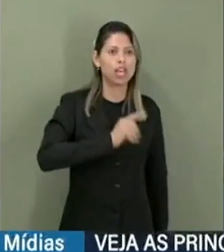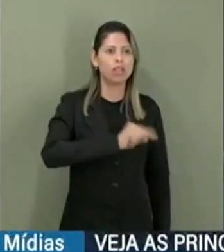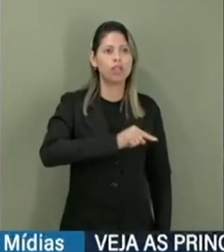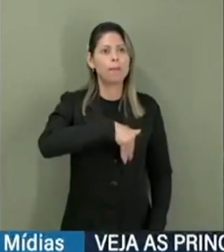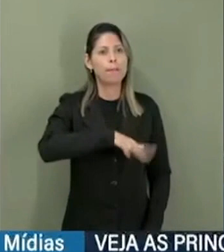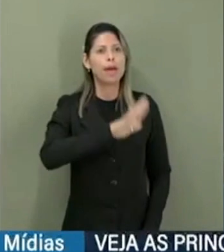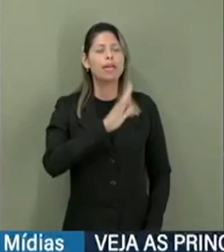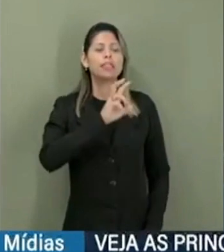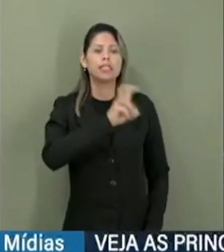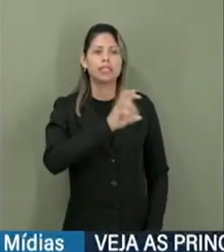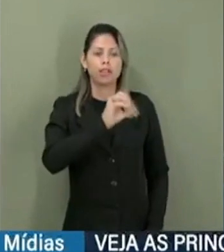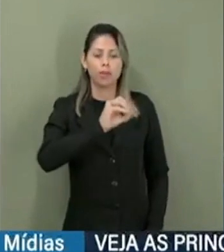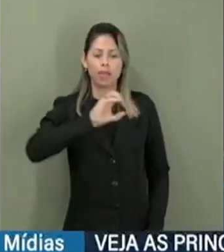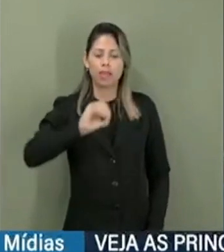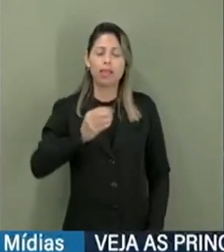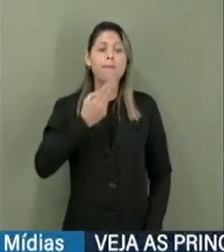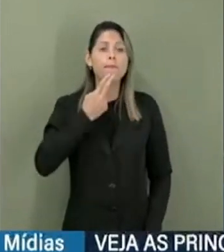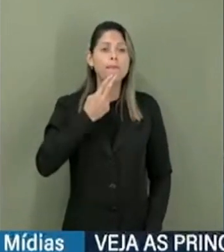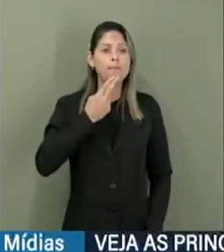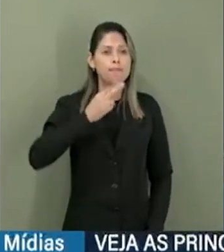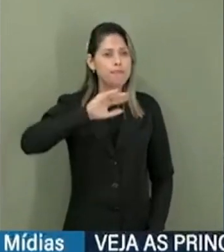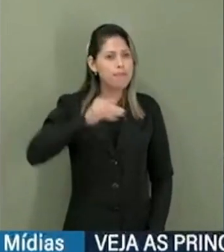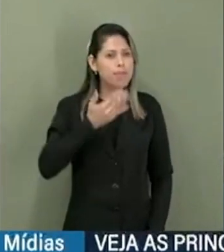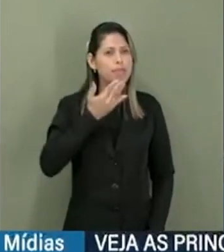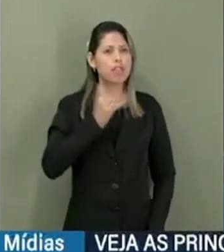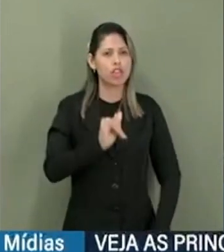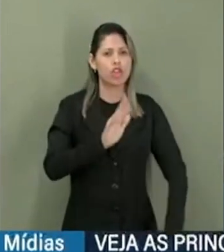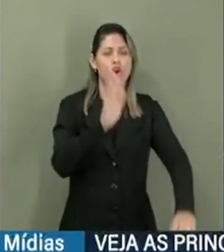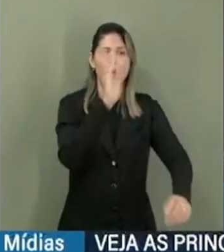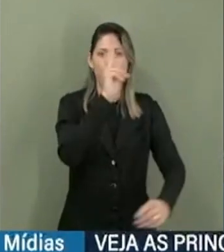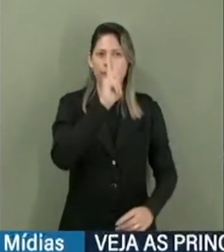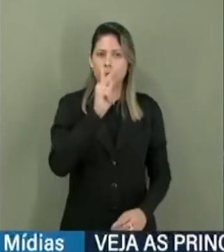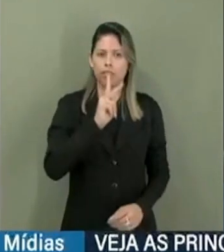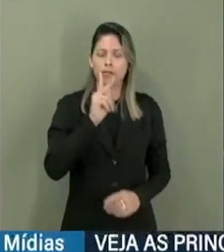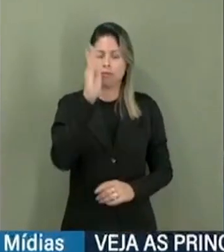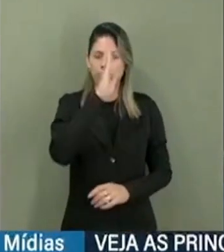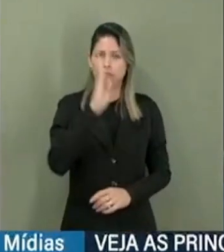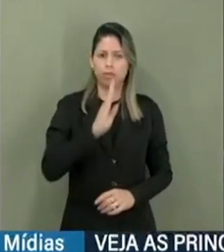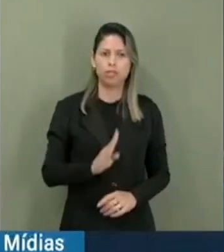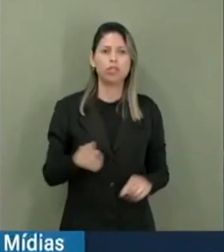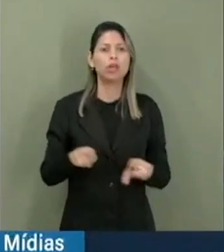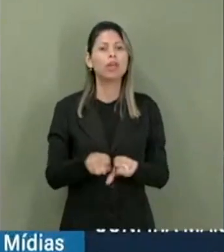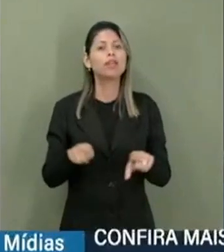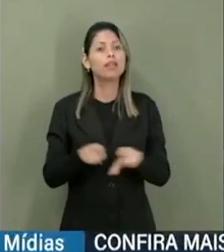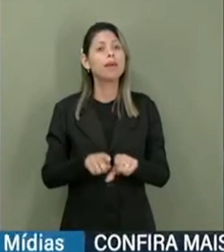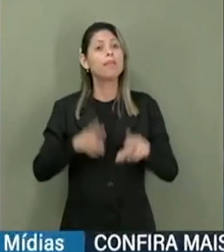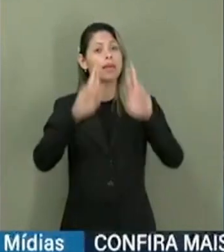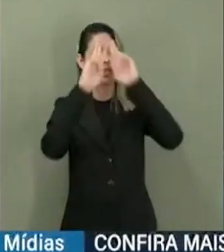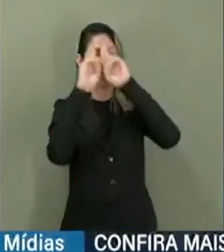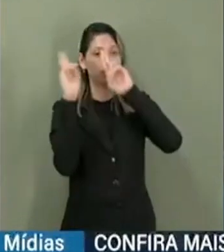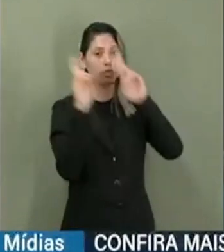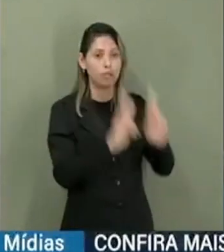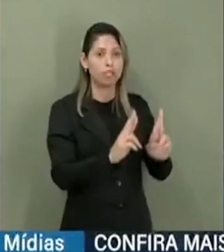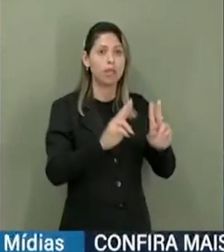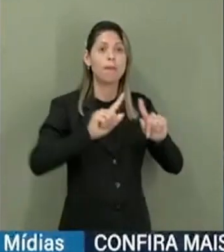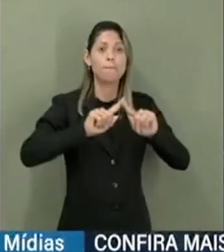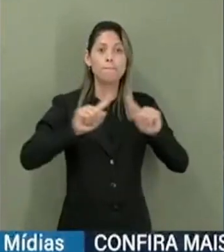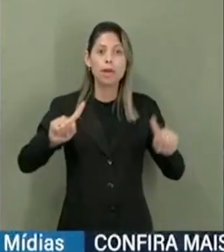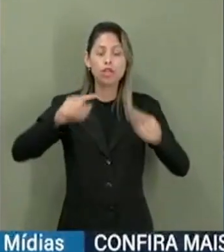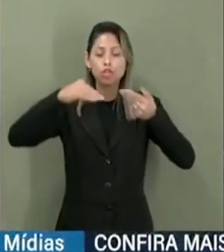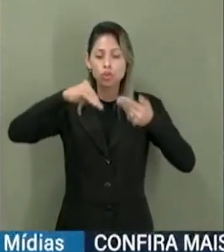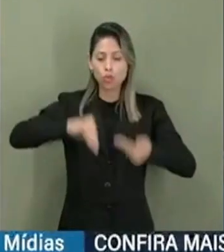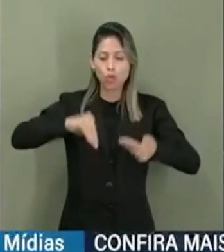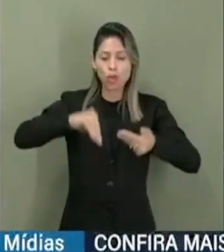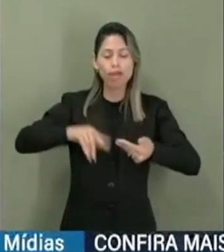milhões de brasileiros e fizemos tudo isso com extrema responsabilidade fiscal o congresso